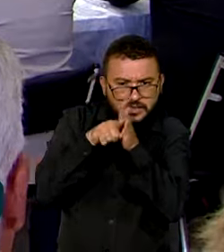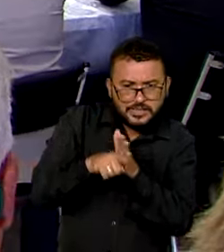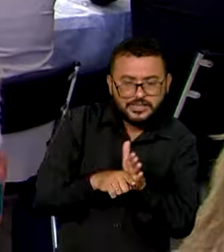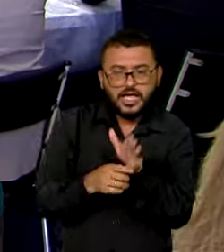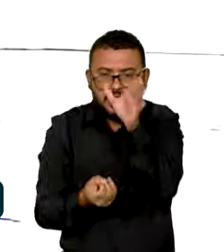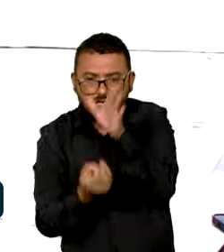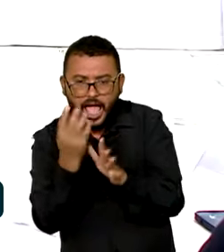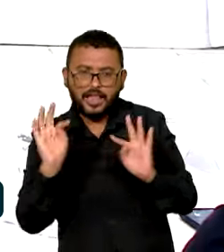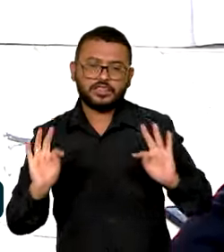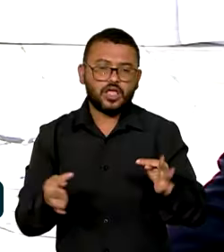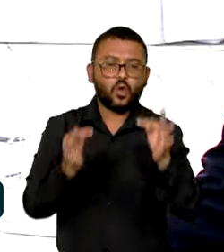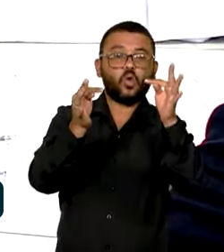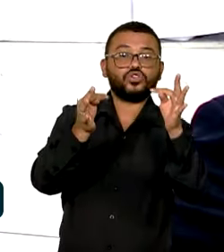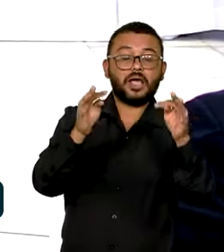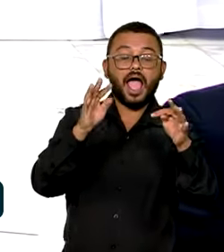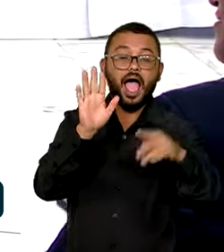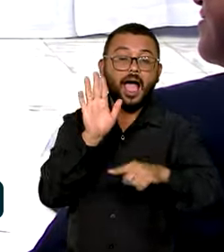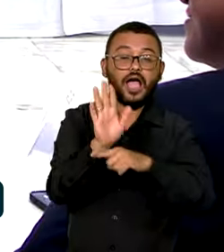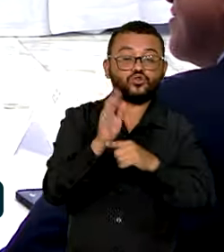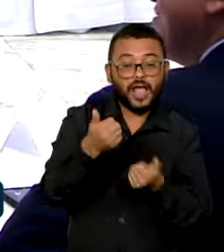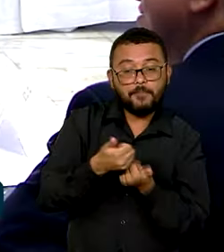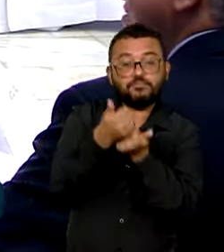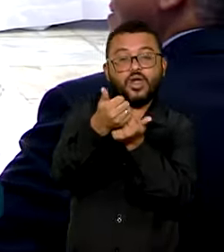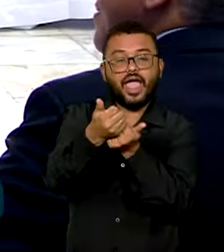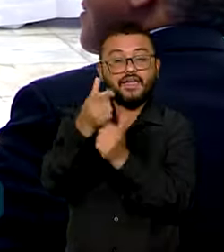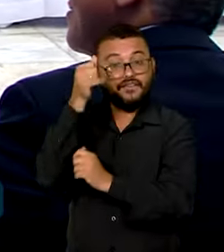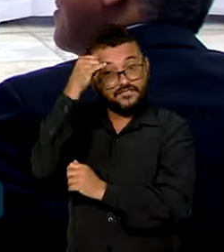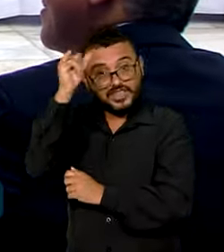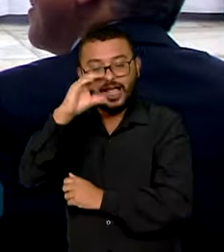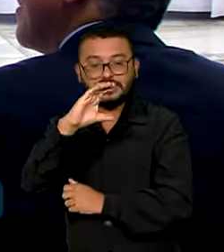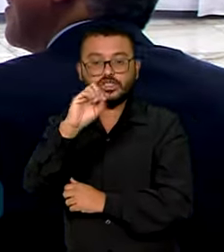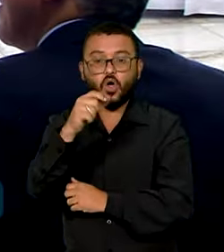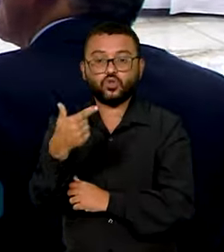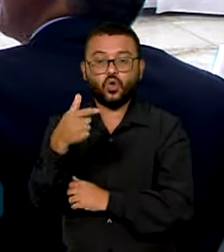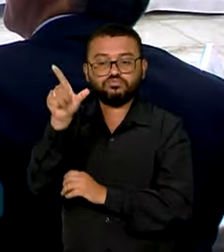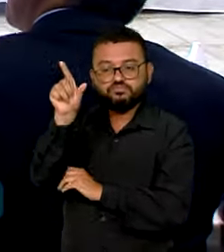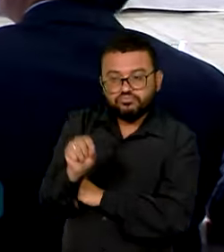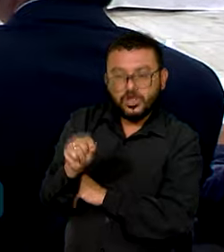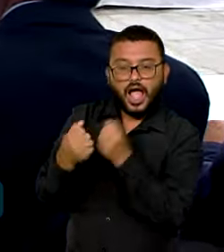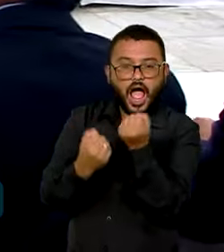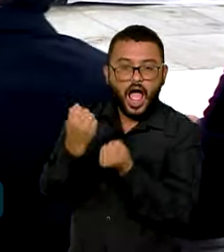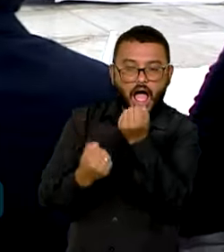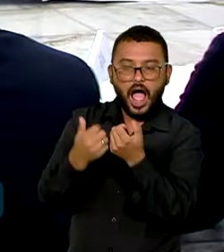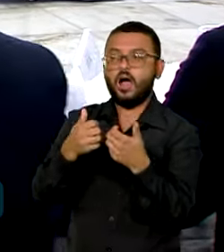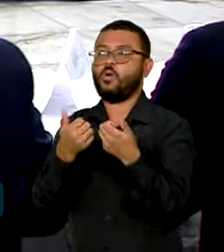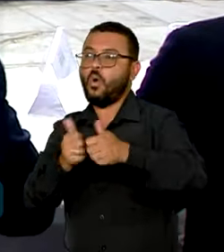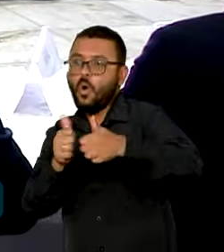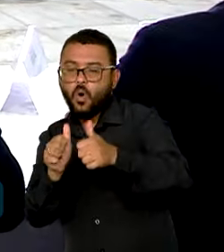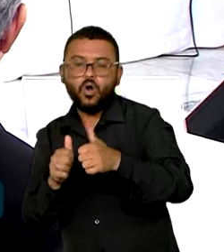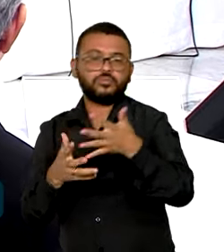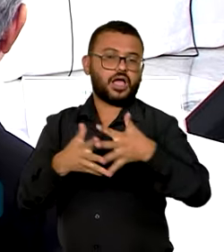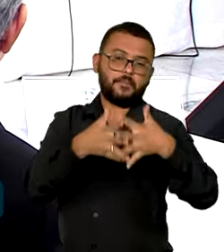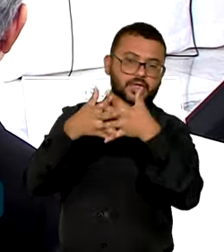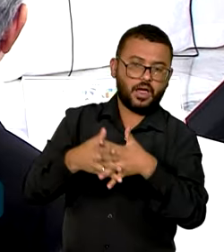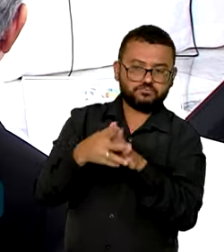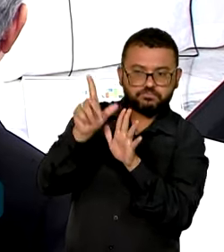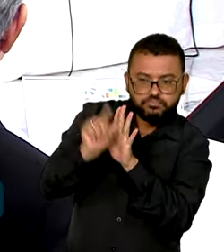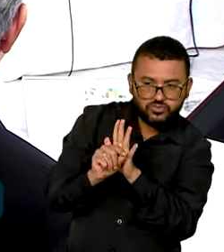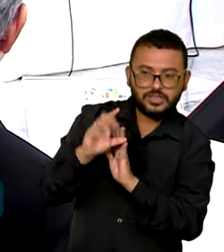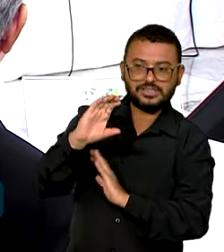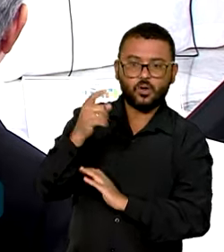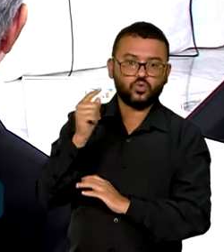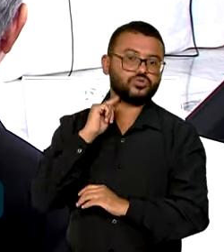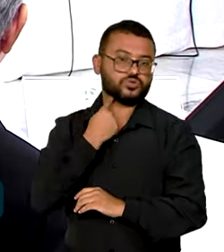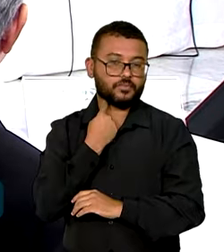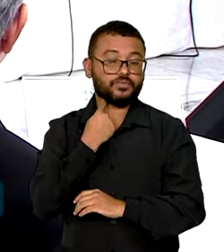tecnológica que contribuam para a descarbonização da frota de carros, ônibus e caminhões. O Mover é o